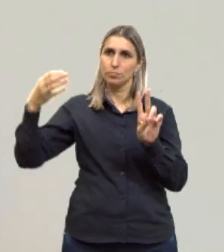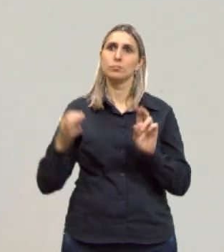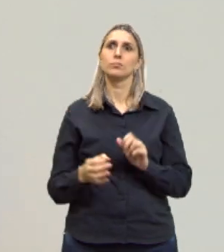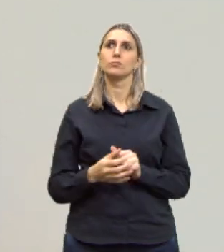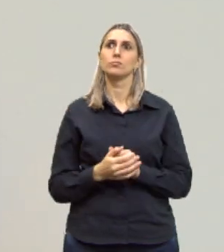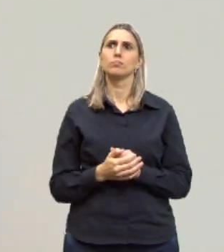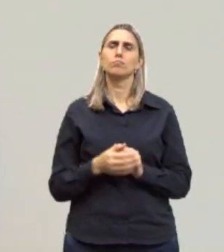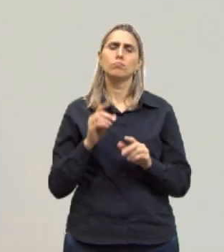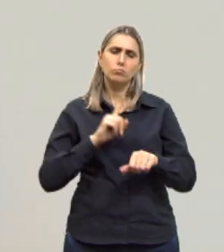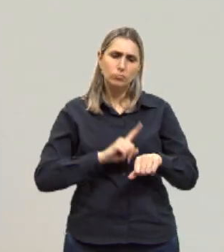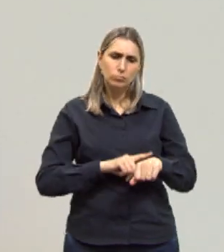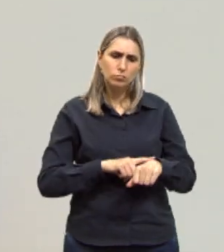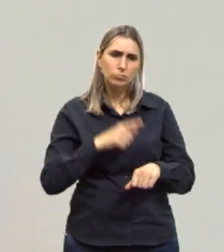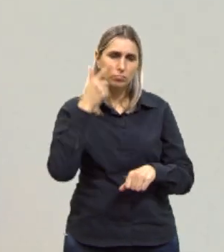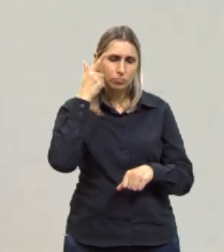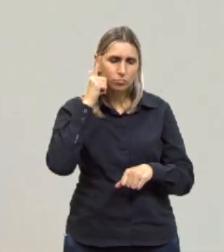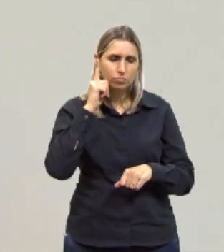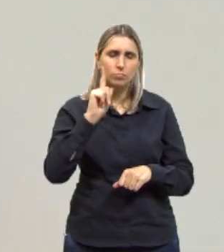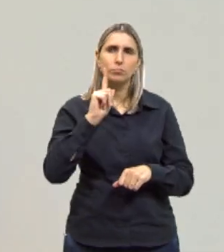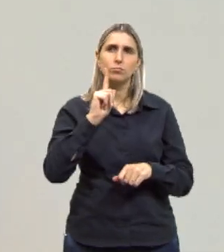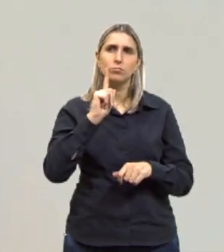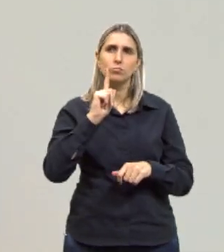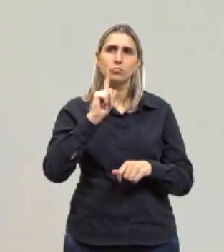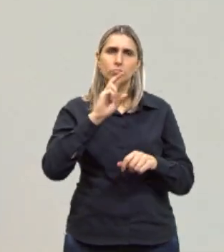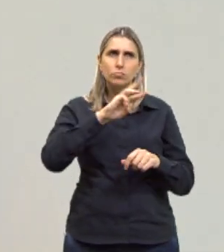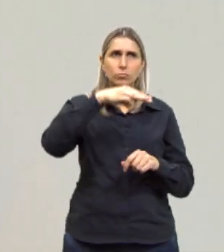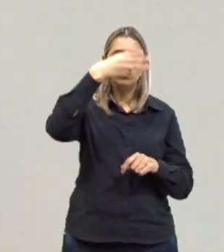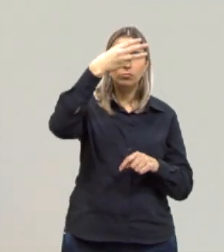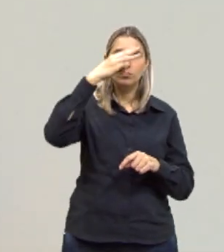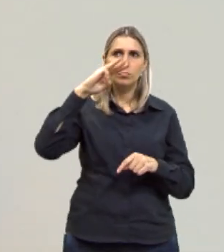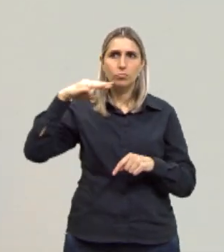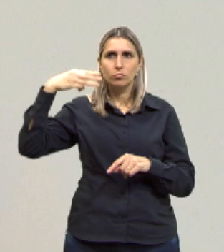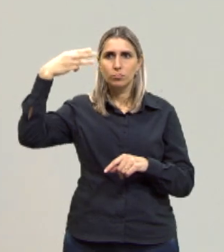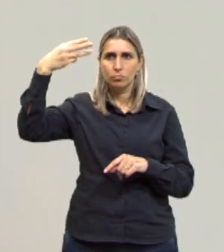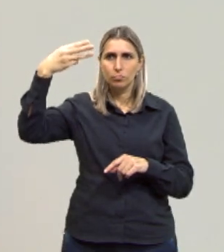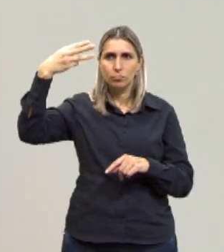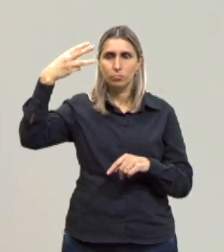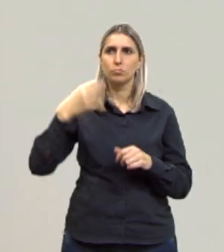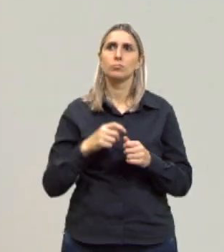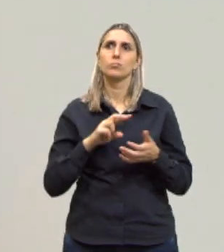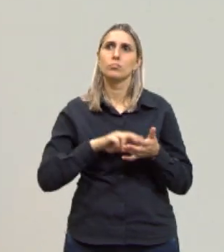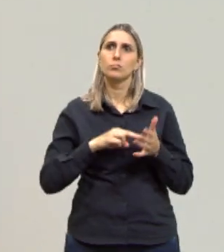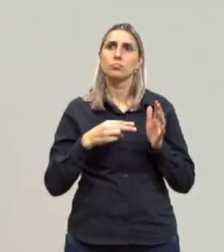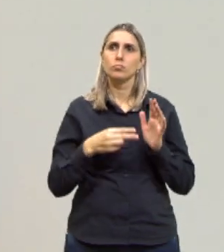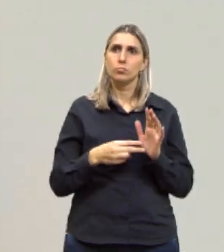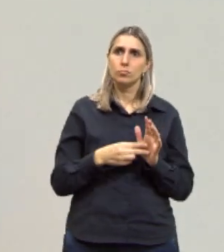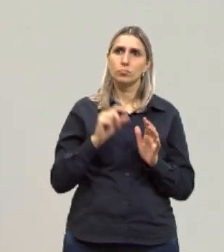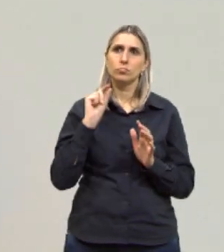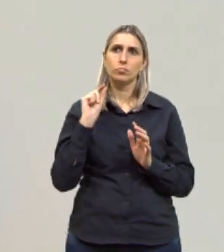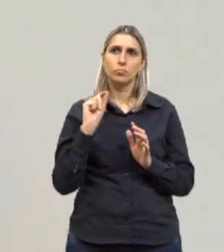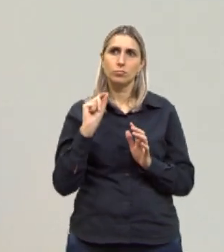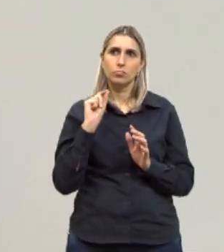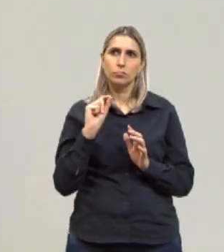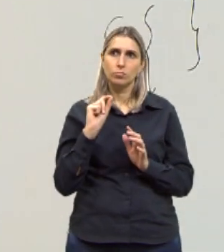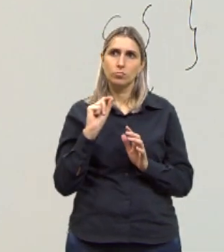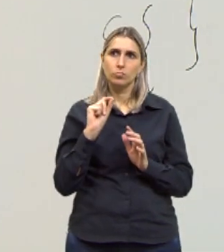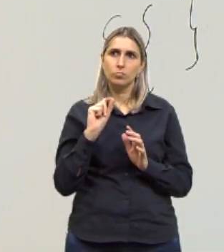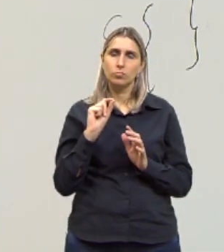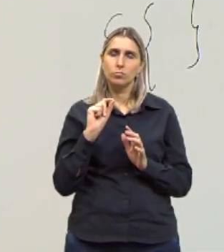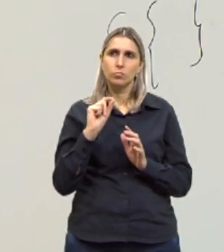Certo? No momento em que eu consigo fazer isso, que eu consigo elevar ao cubo, significa que eu consigo